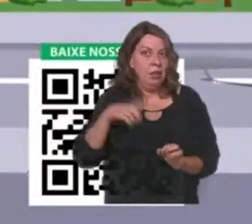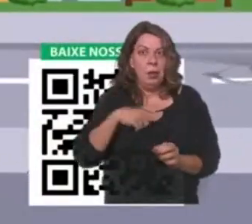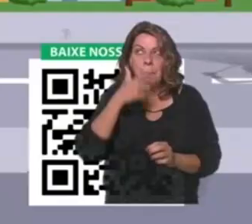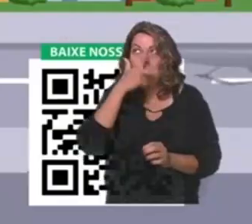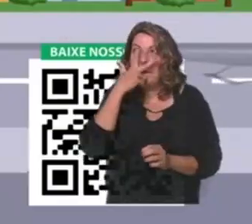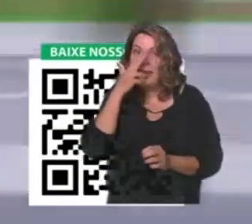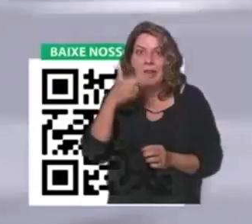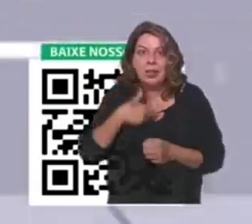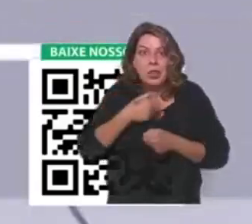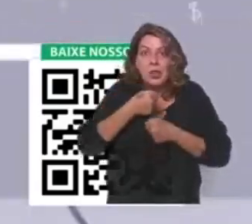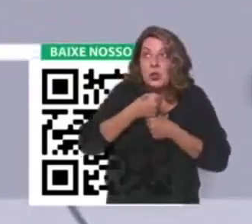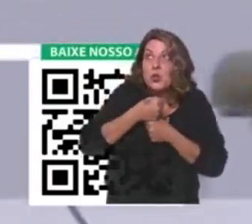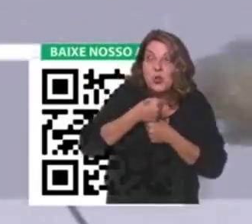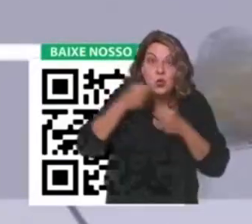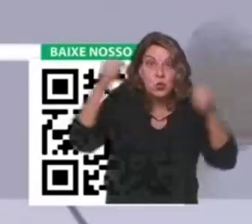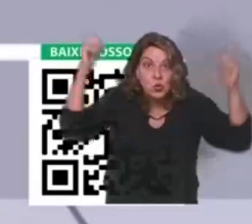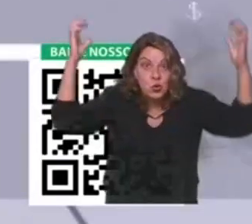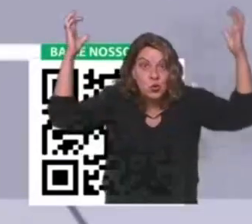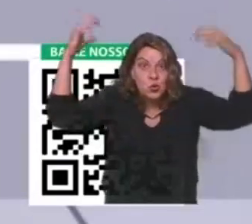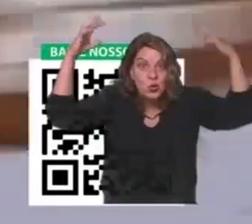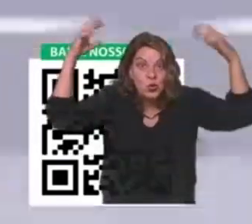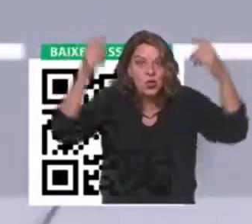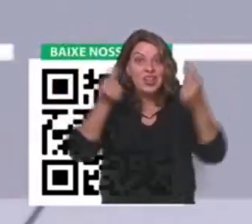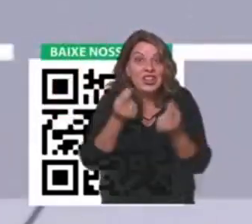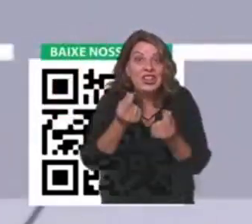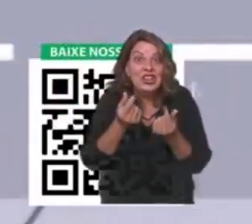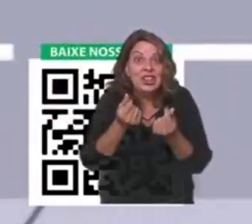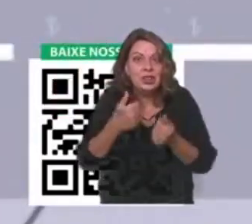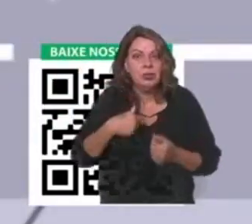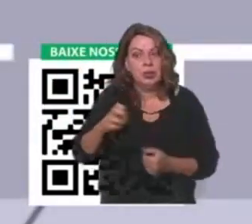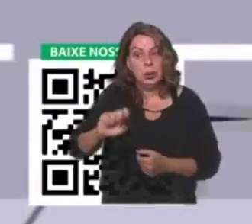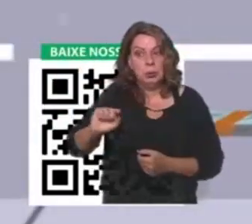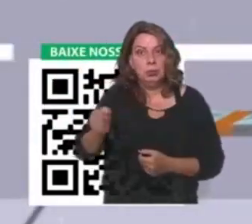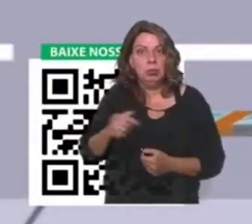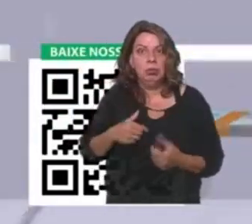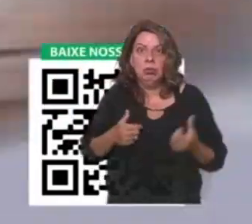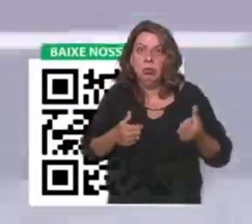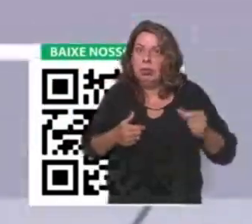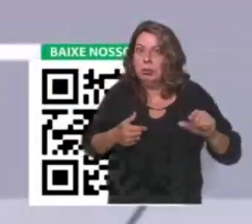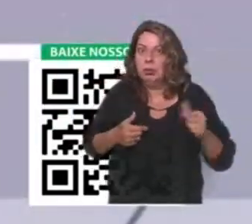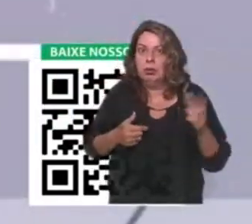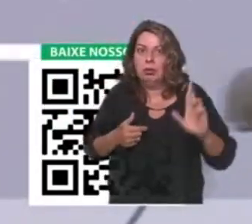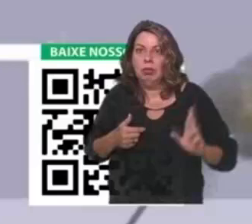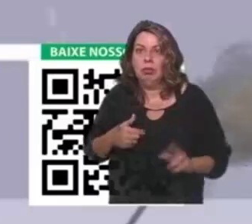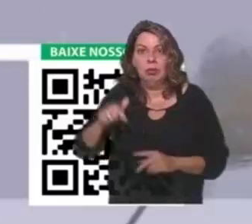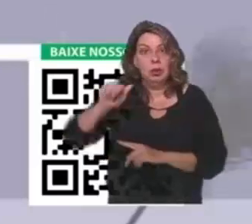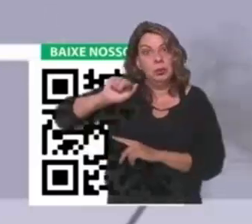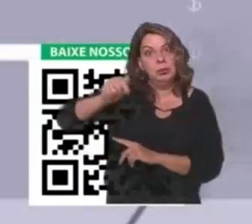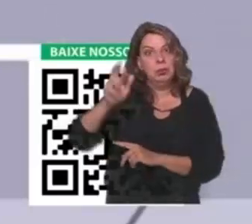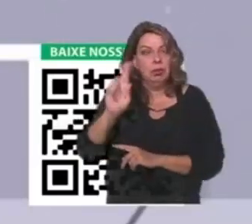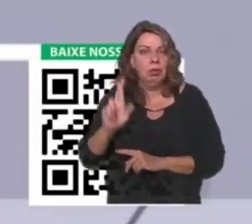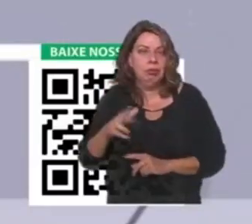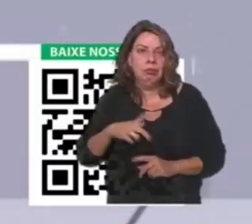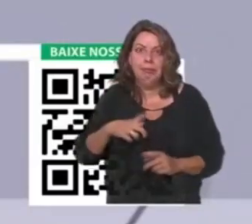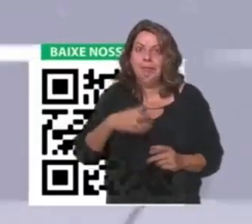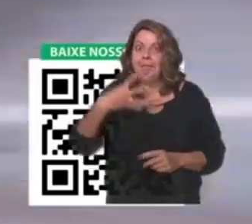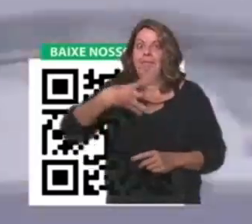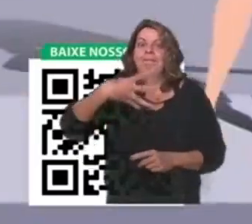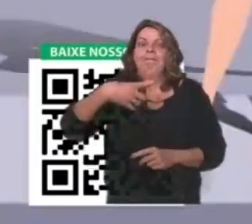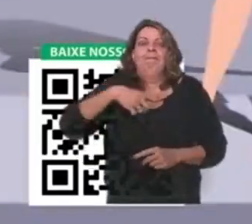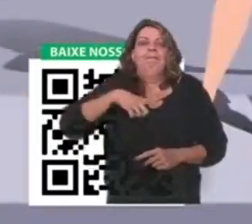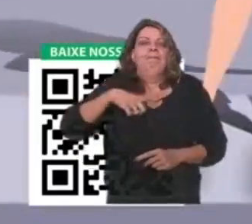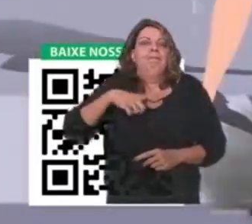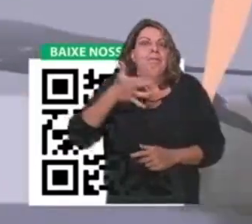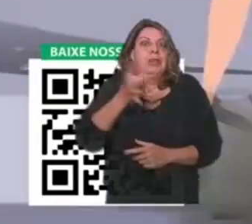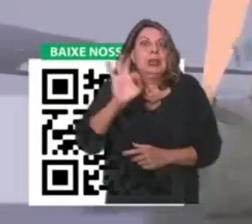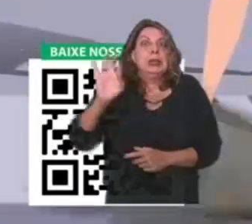vai fazer chover dinheiro. Tem R$5.000 no primeiro prêmio. São R$6.000 no segundo. R$7.000 no terceiro. No quarto prêmio,